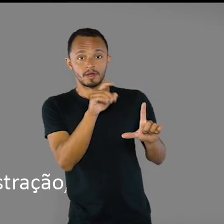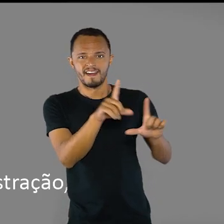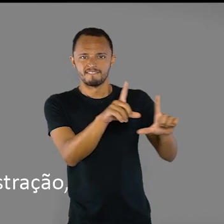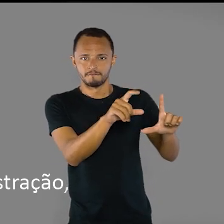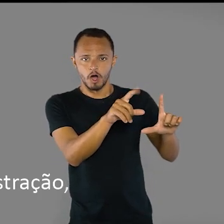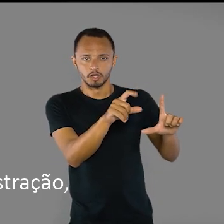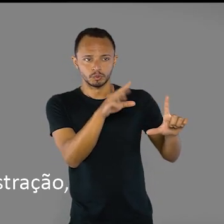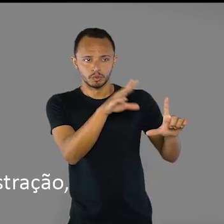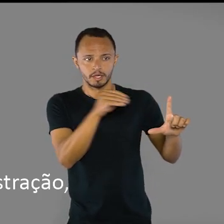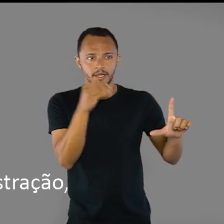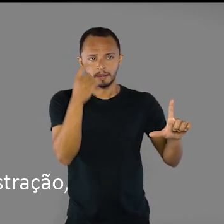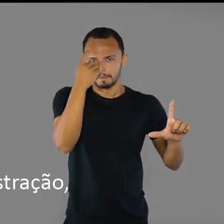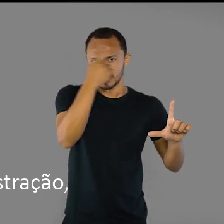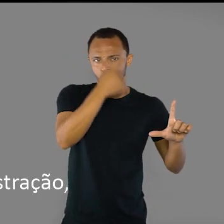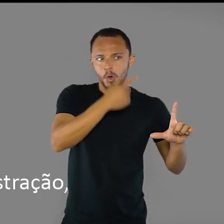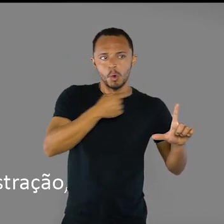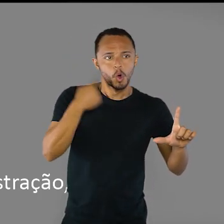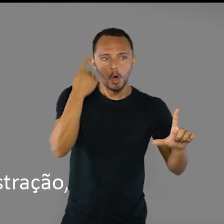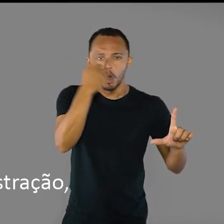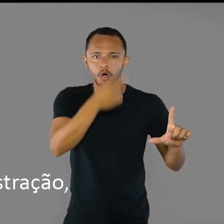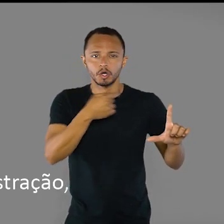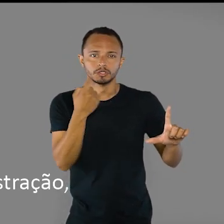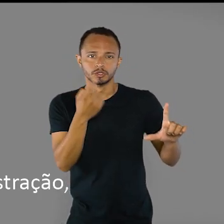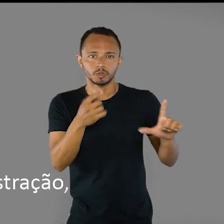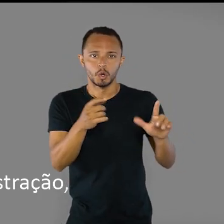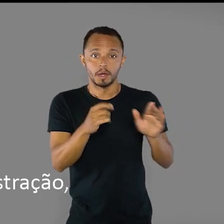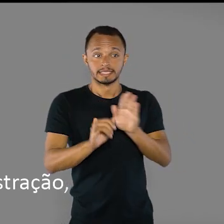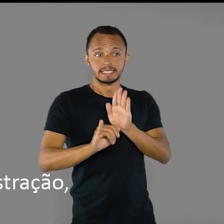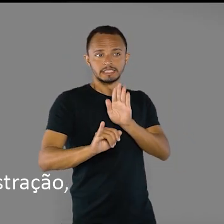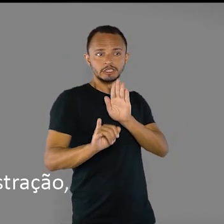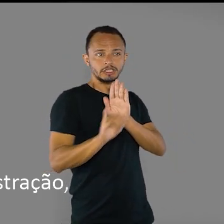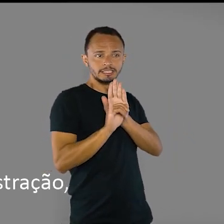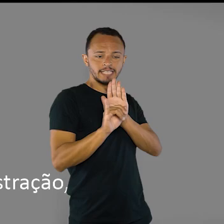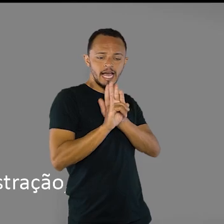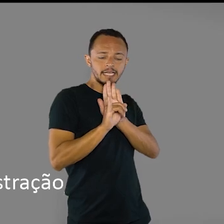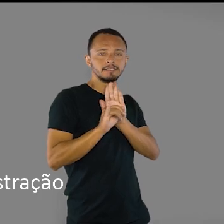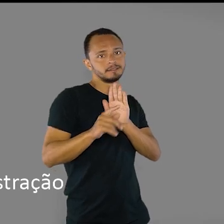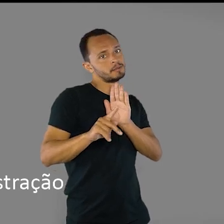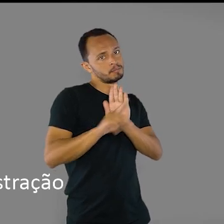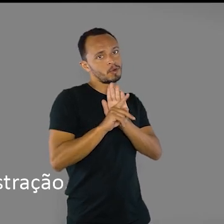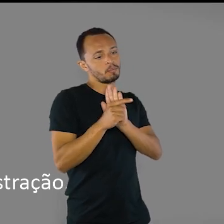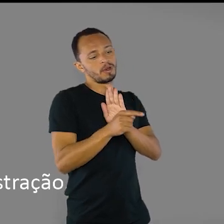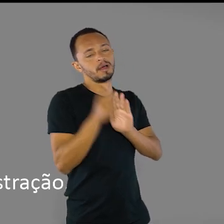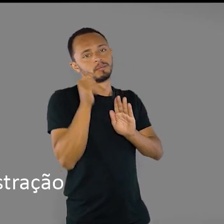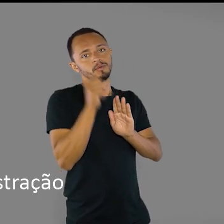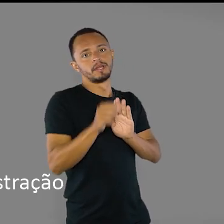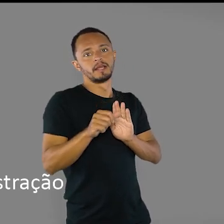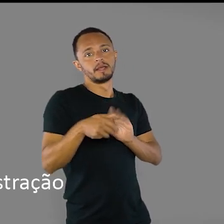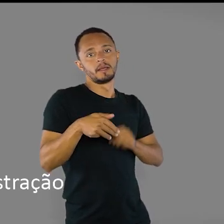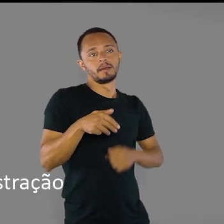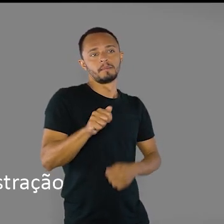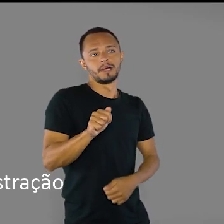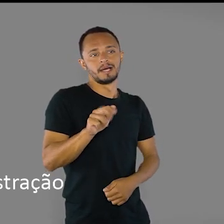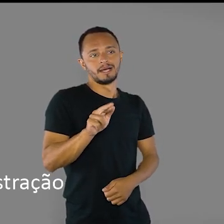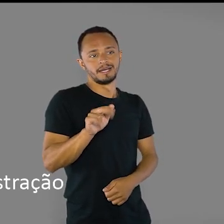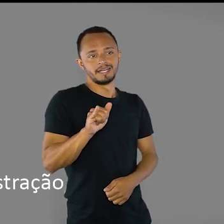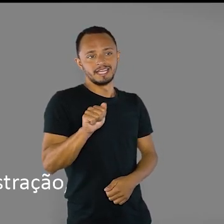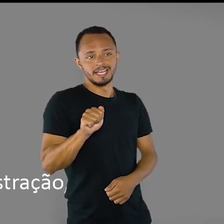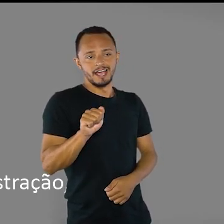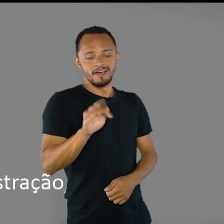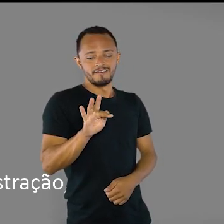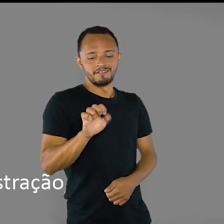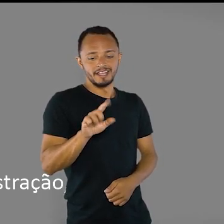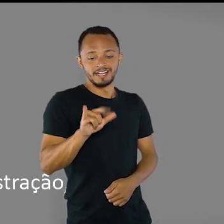para dar um rosto, para dar, enfim, uma identidade para Maria Filipa. O mesmo que acontece também